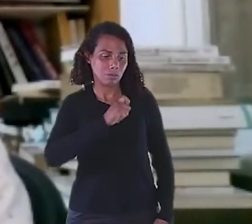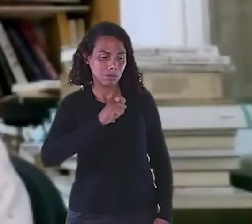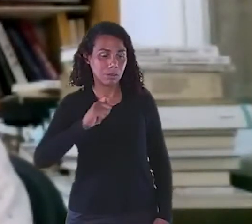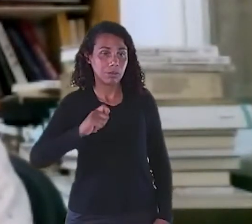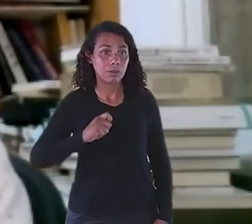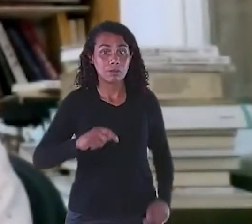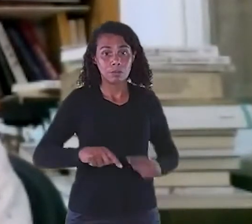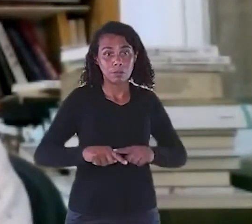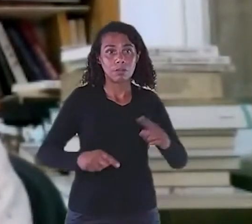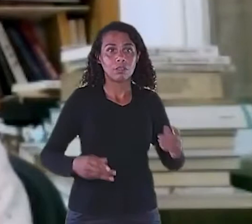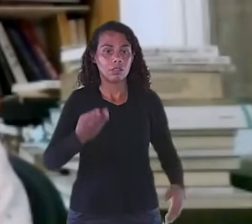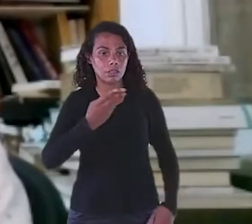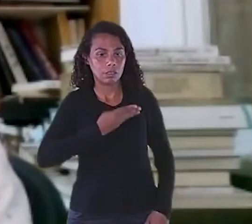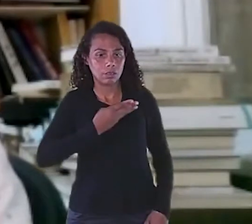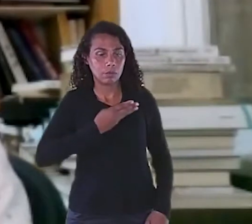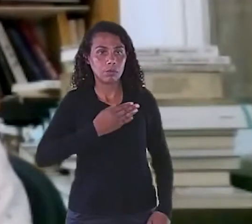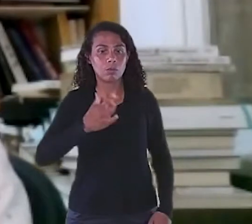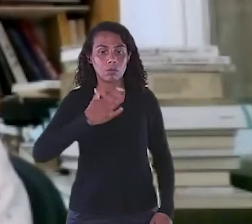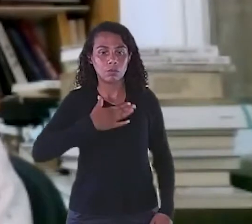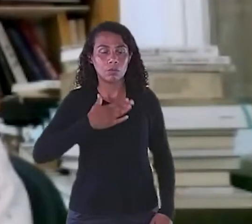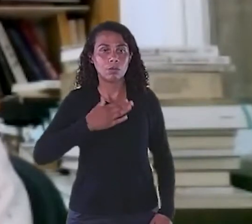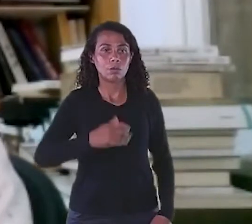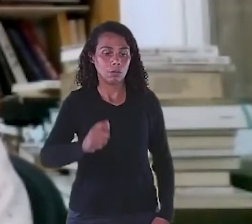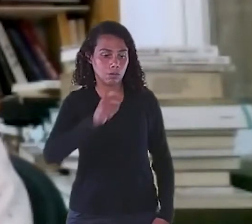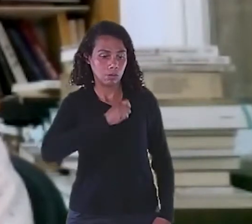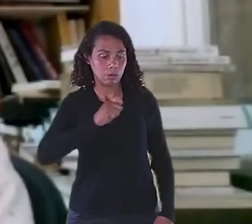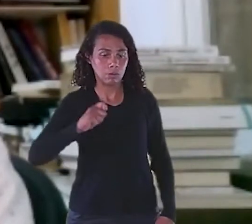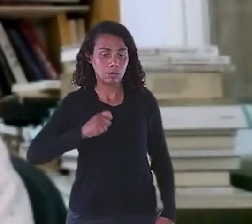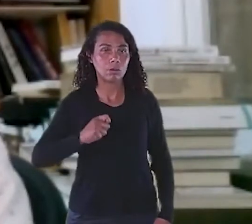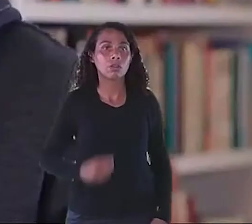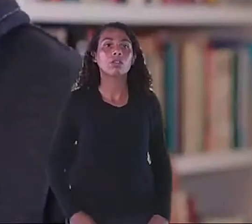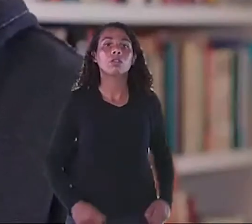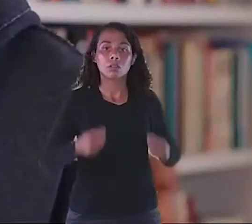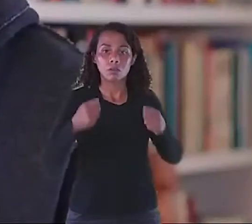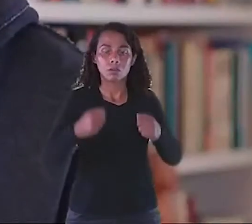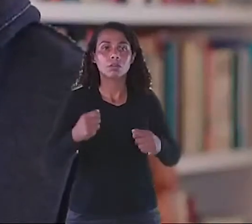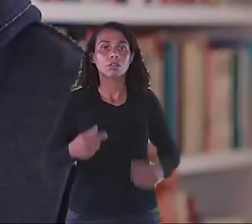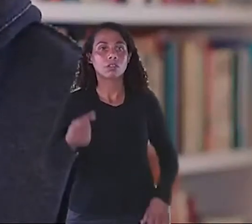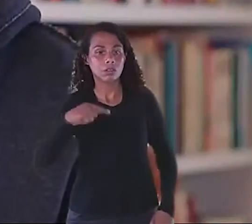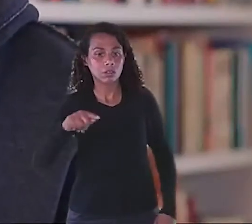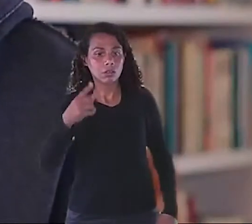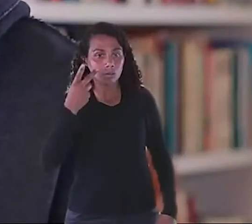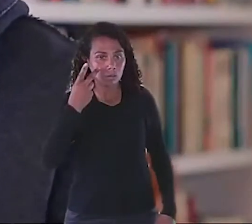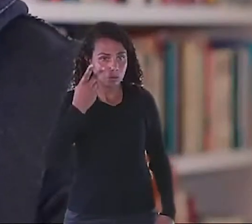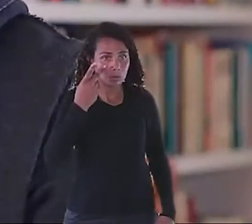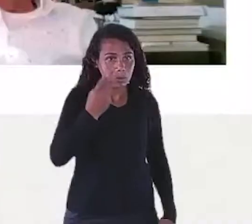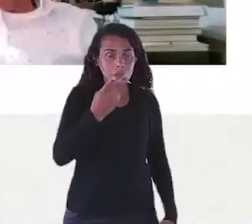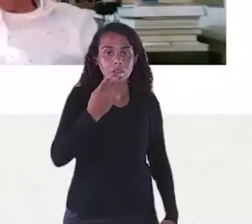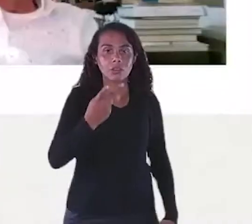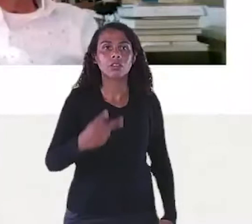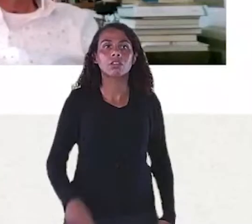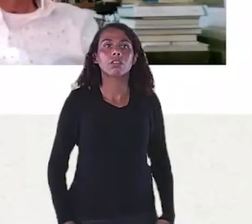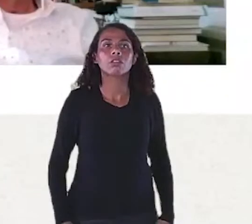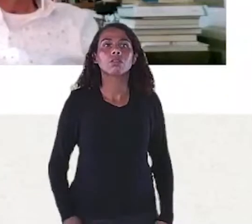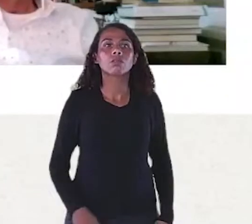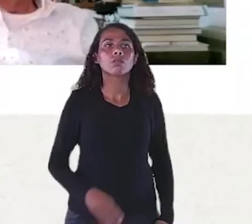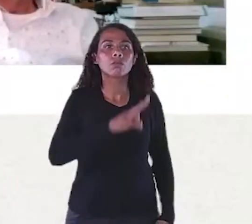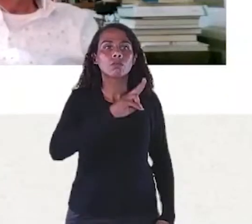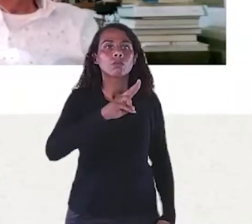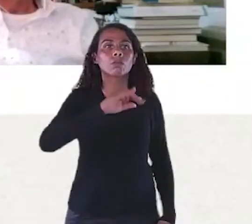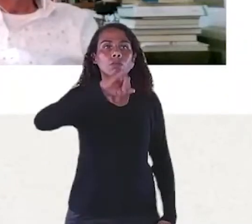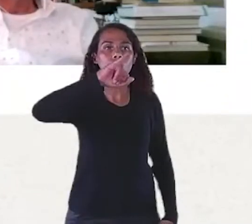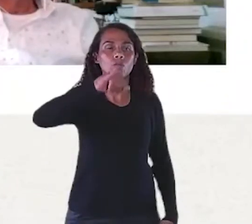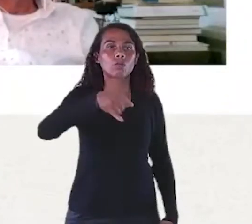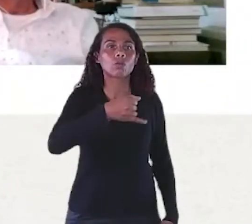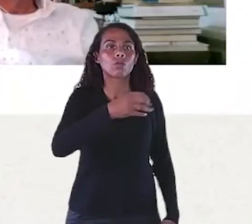esses negócios. Quando eu cheguei lá, era João Etienne, filho. Eu ia te perguntar do João agora. Que tinha sido meu professor no